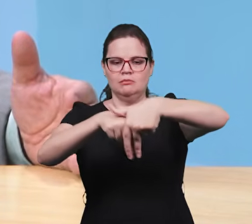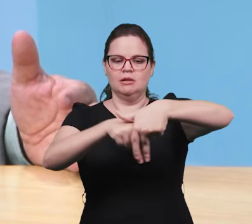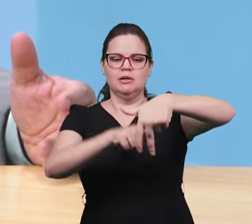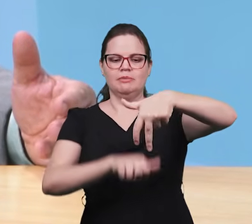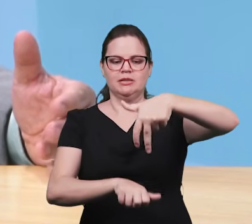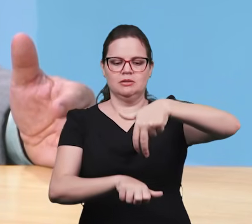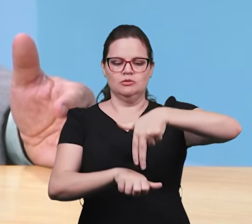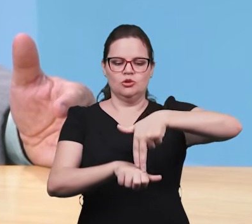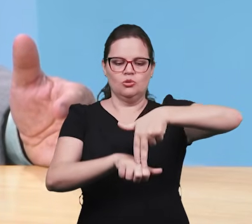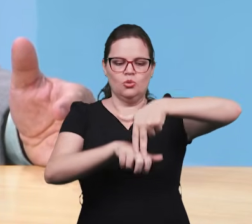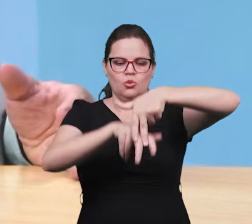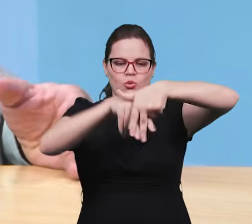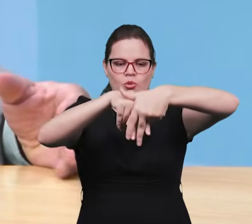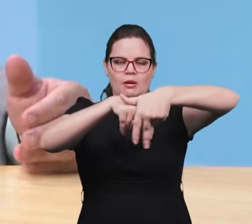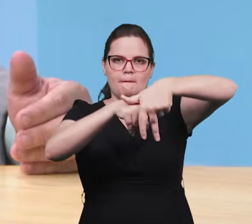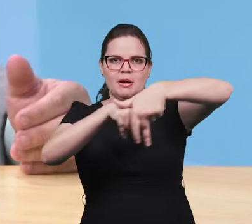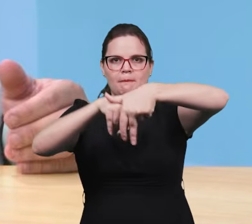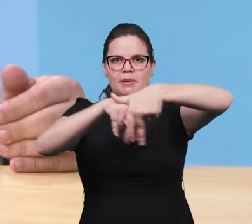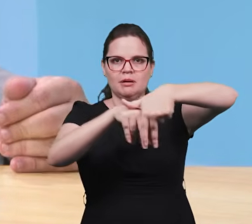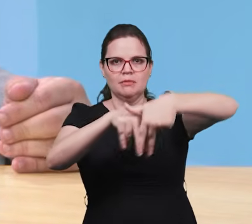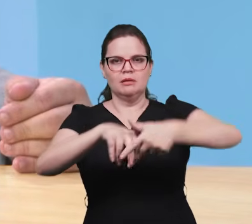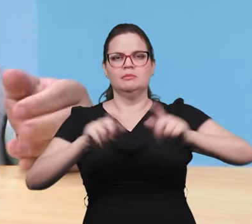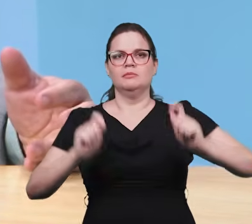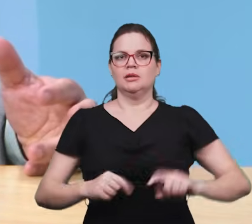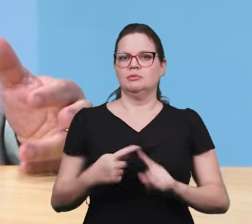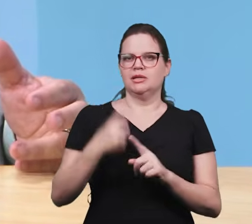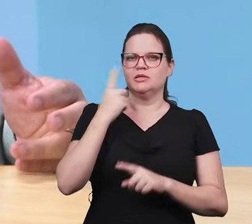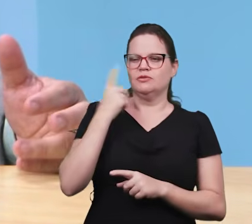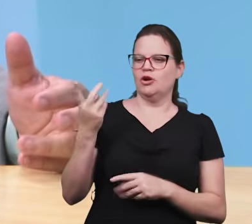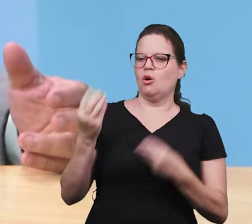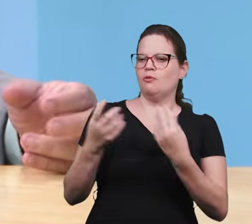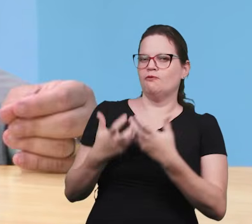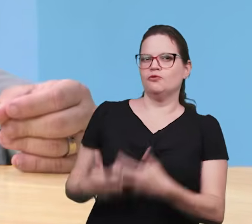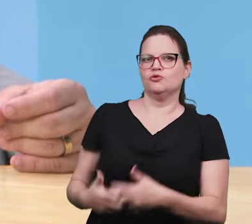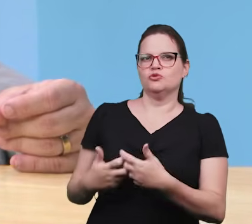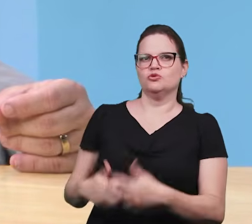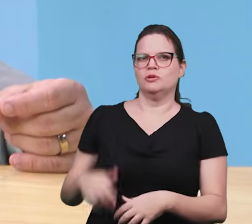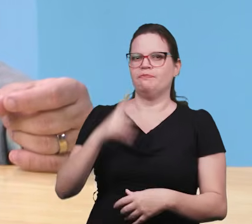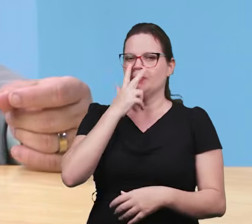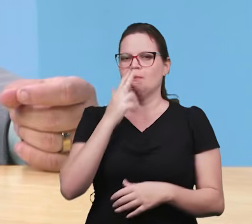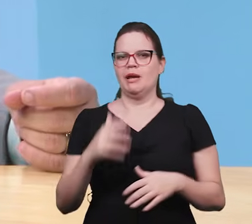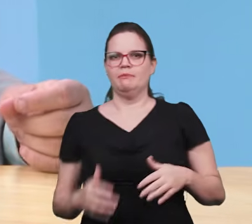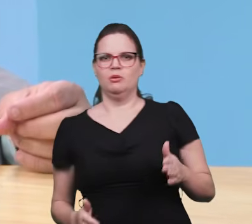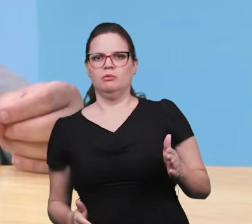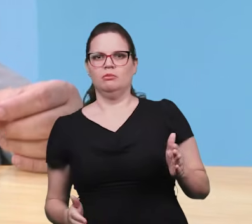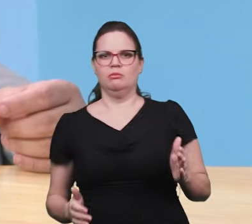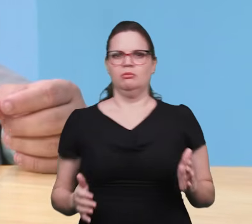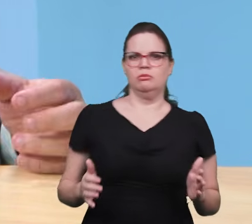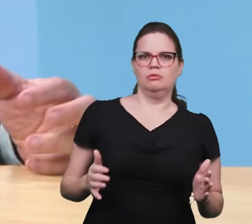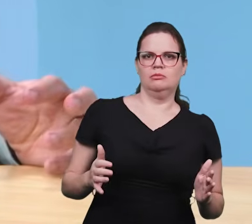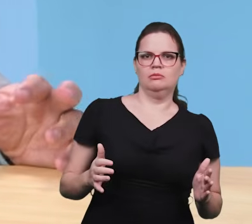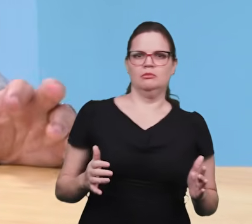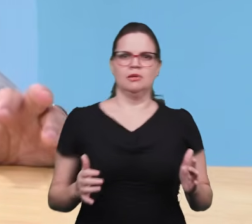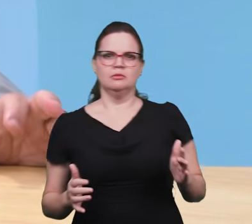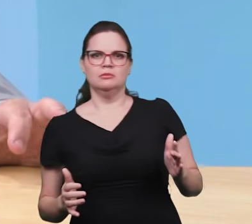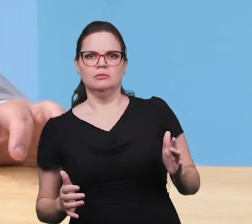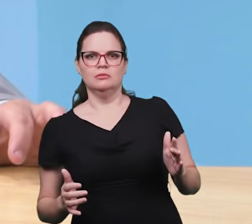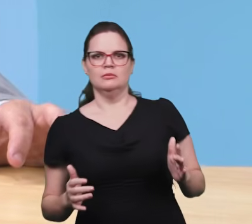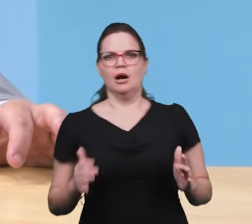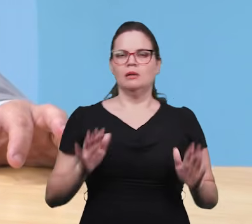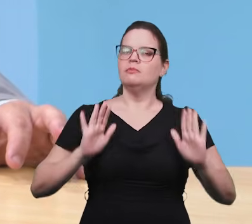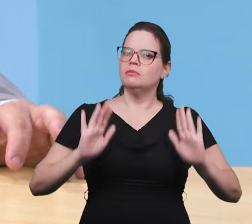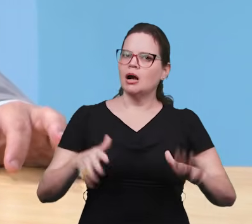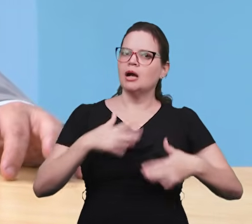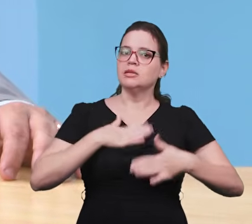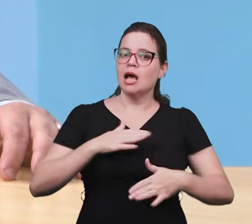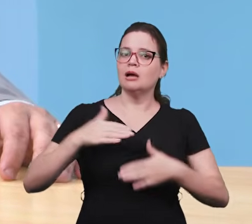os exoesqueletos em funcionamento, você for olhar e falar, não, tá faltando, tá meio assim, torto, tá meio... Mas